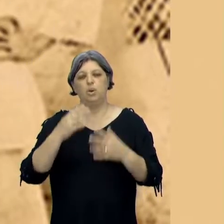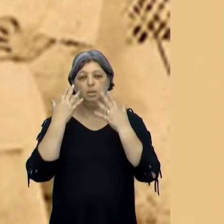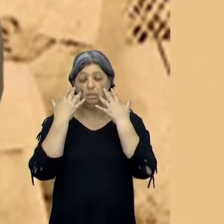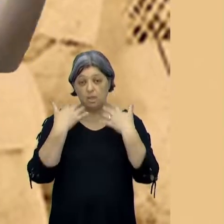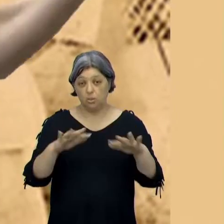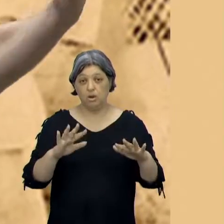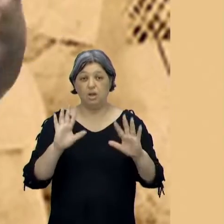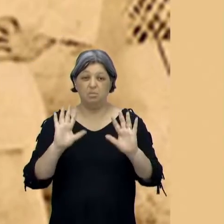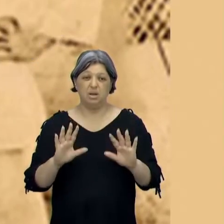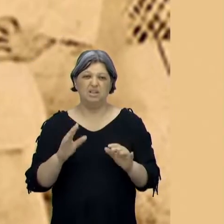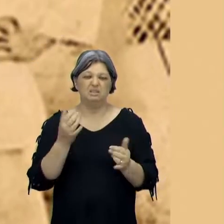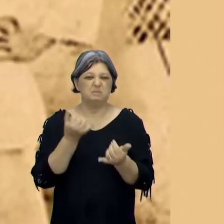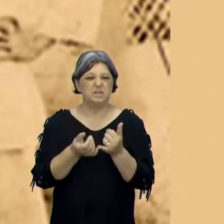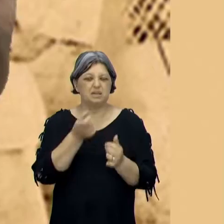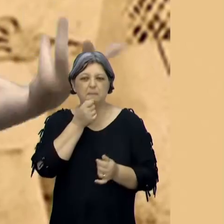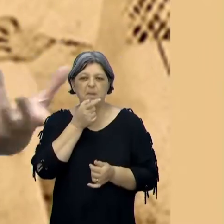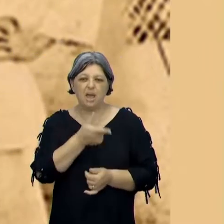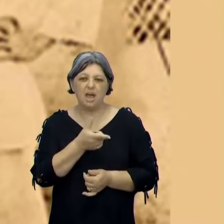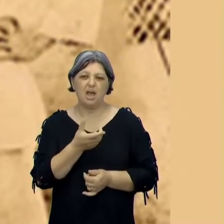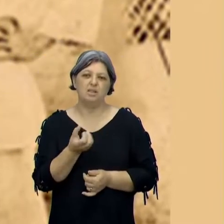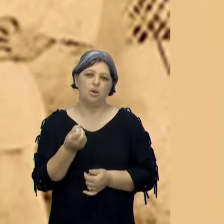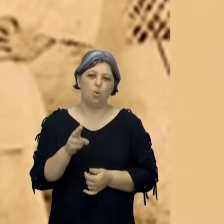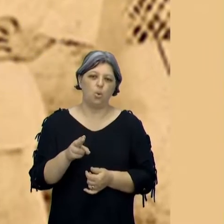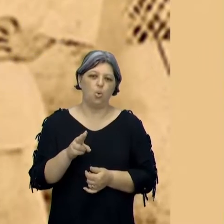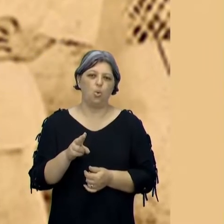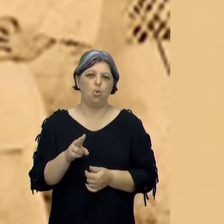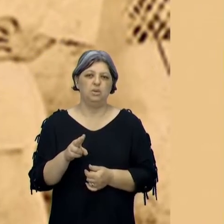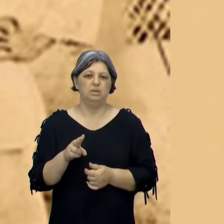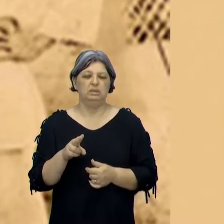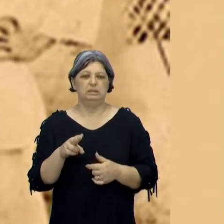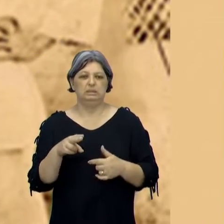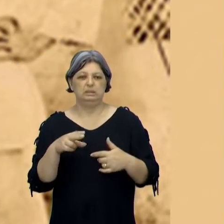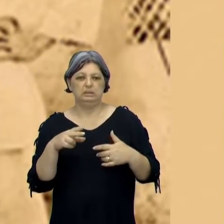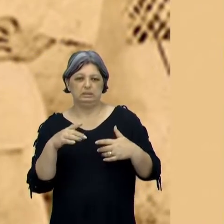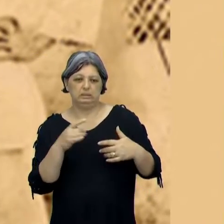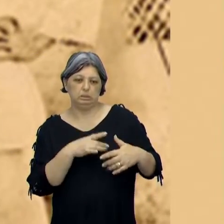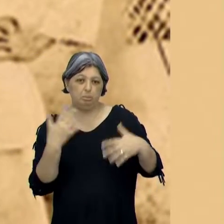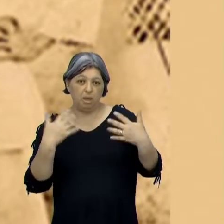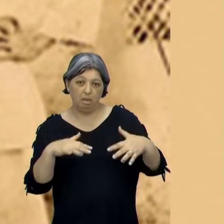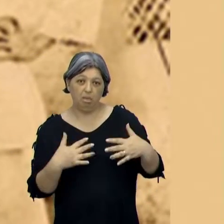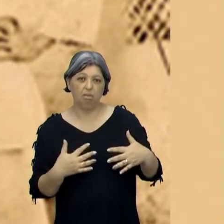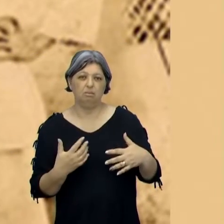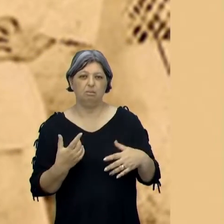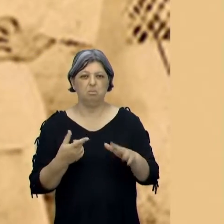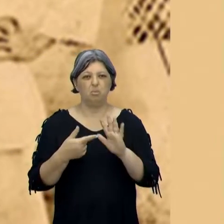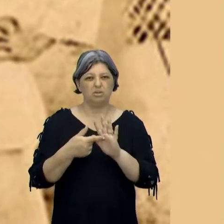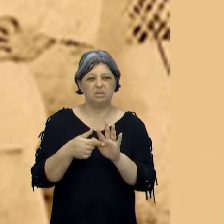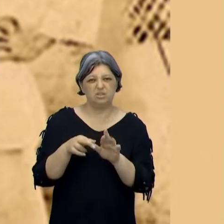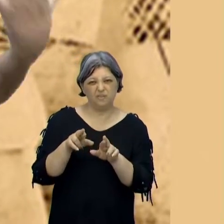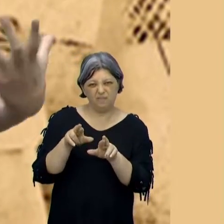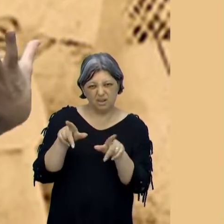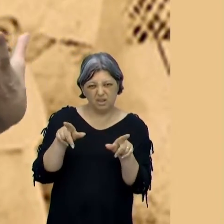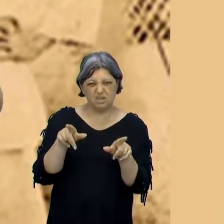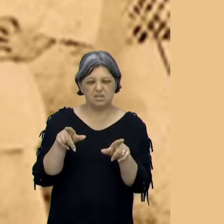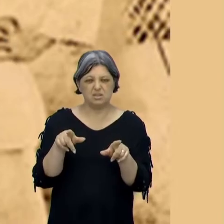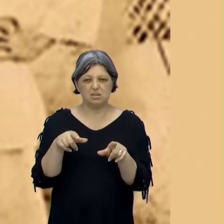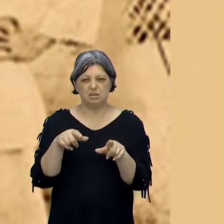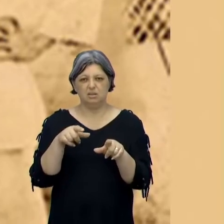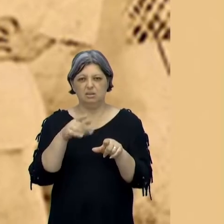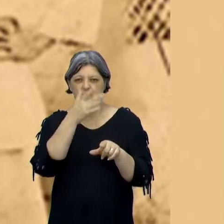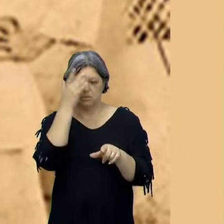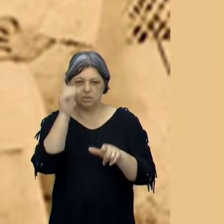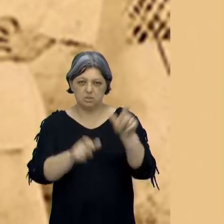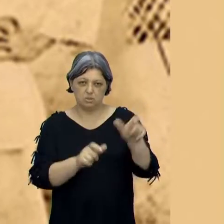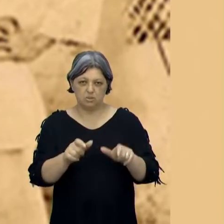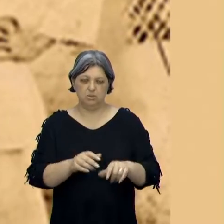achado engraçado ou assustador, tal, pela diferença, né? Então, assim, ao invés de, como hoje em dia a